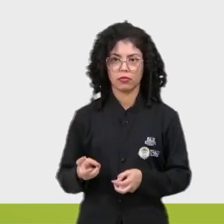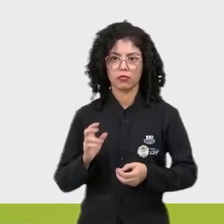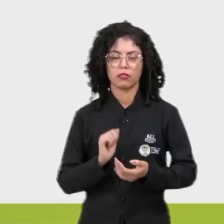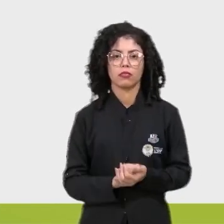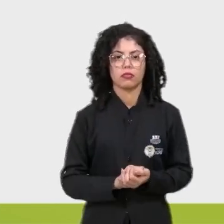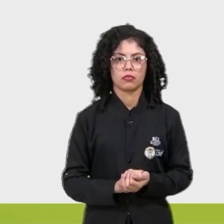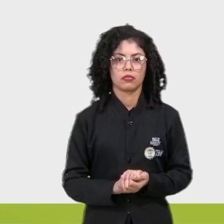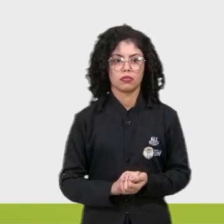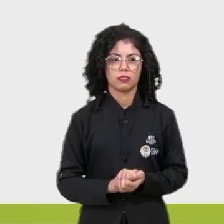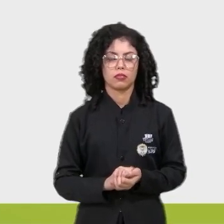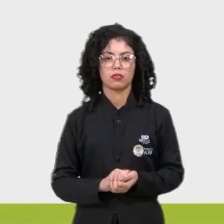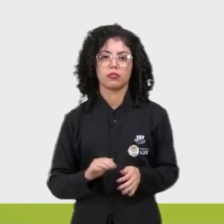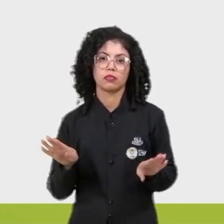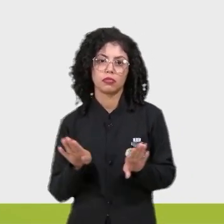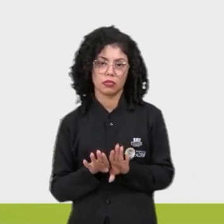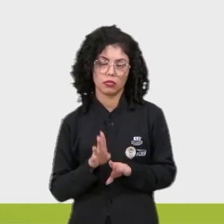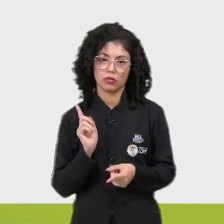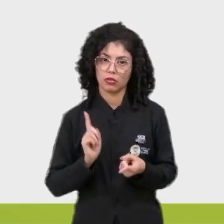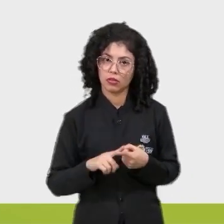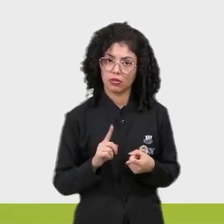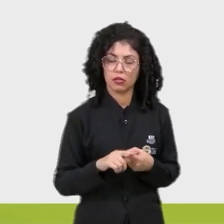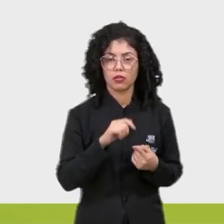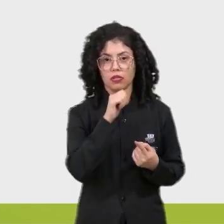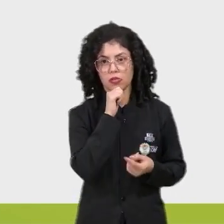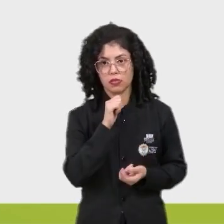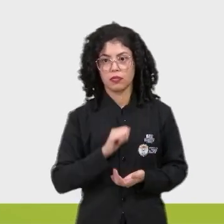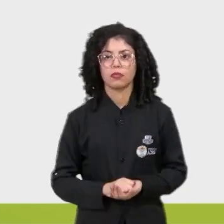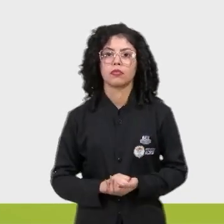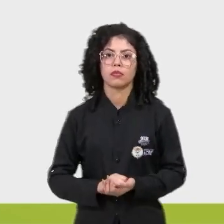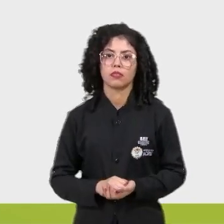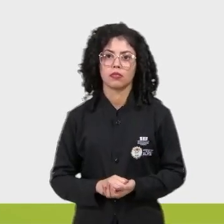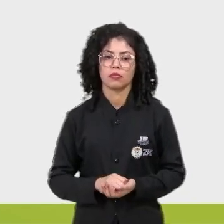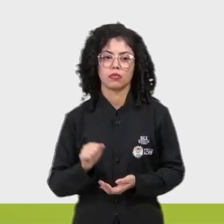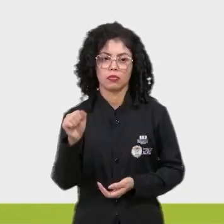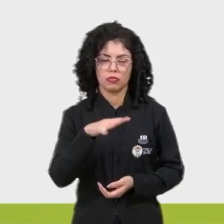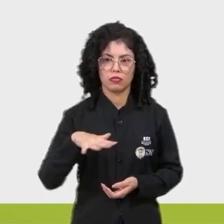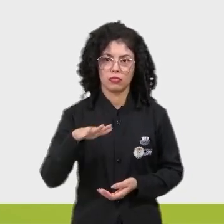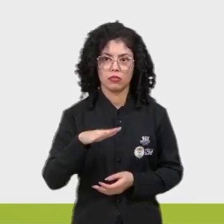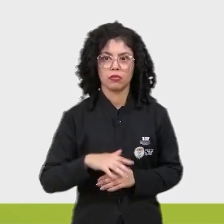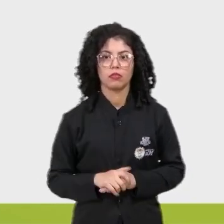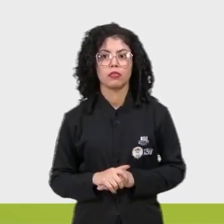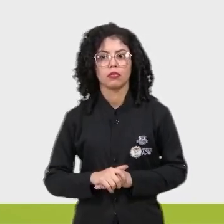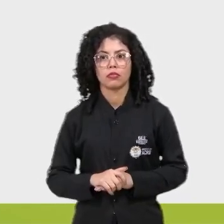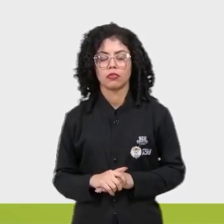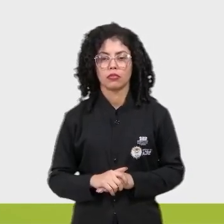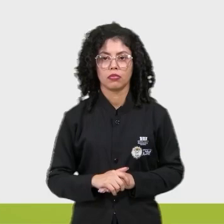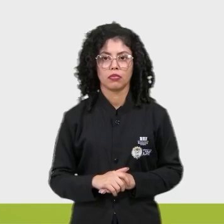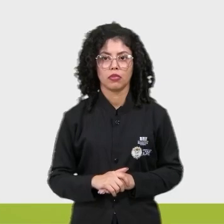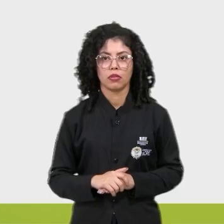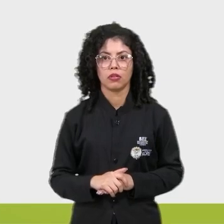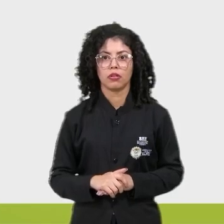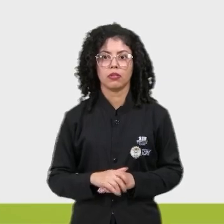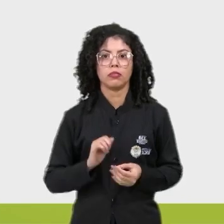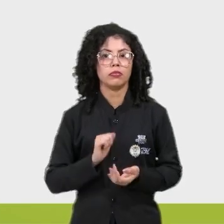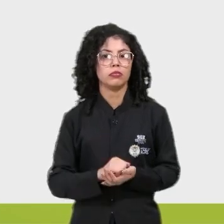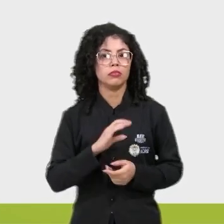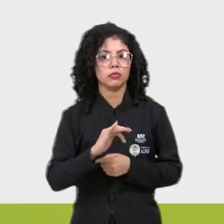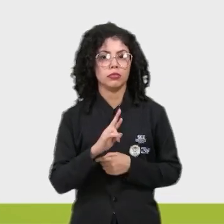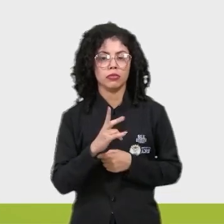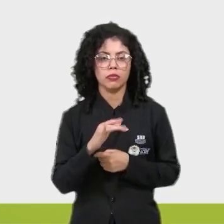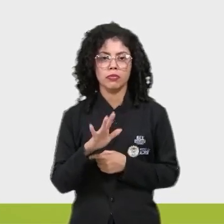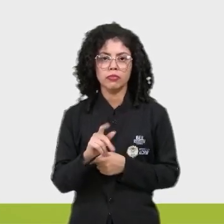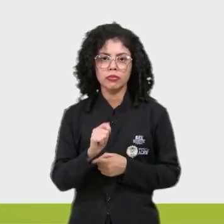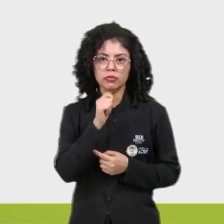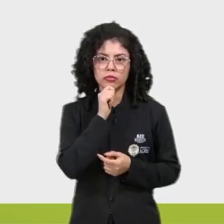identificar que você está saindo porque tem uma área não urbanizada, a área rural. Com o processo chamado de conurbação,